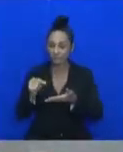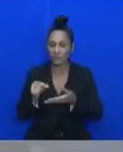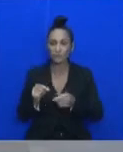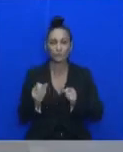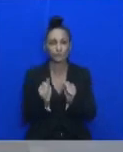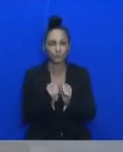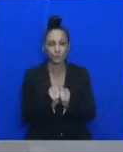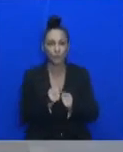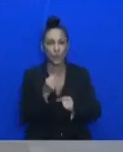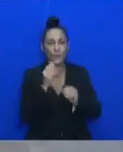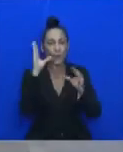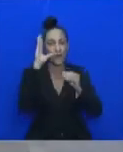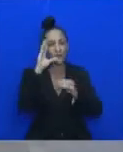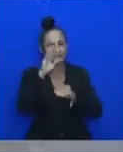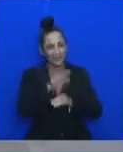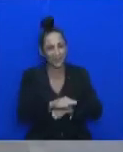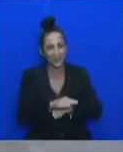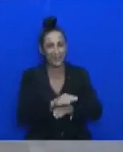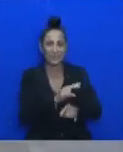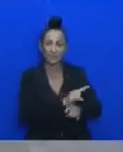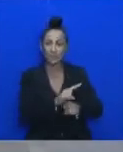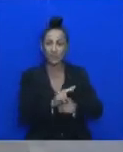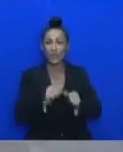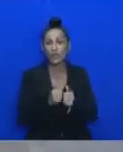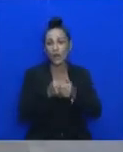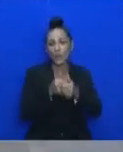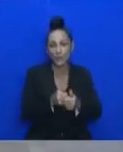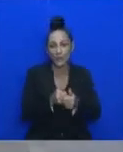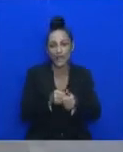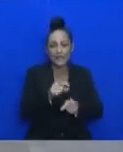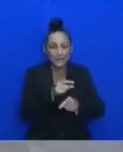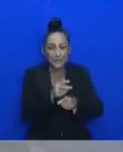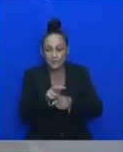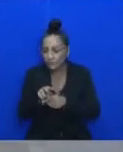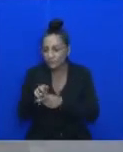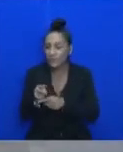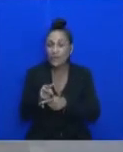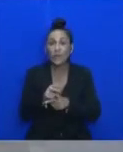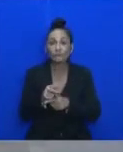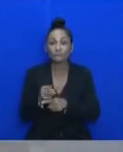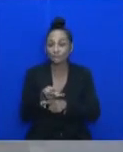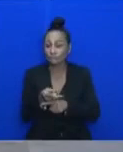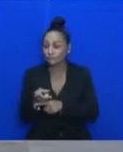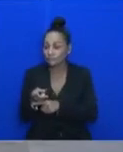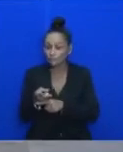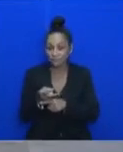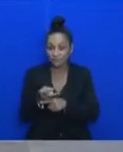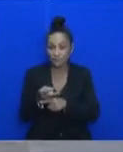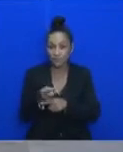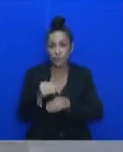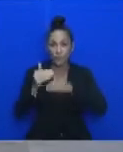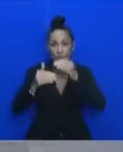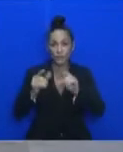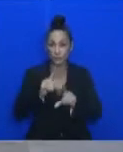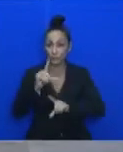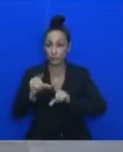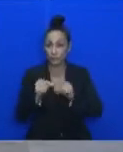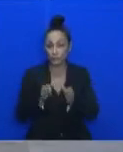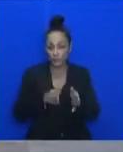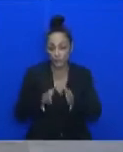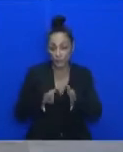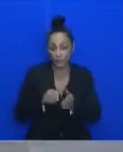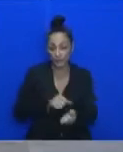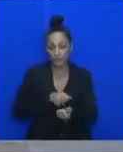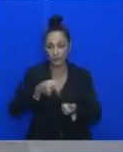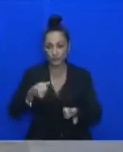senhores auditores. Boa tarde. A função do auditor popular é acompanhar e também fiscalizar todos os procedimentos do nosso sorteio. Nesse primeiro momento, nós faremos